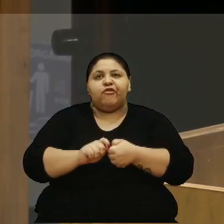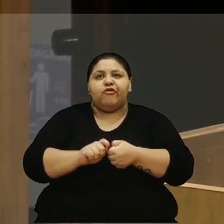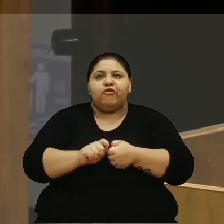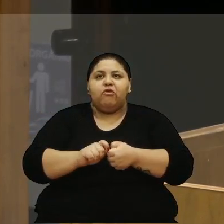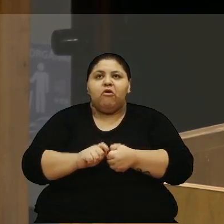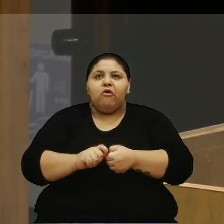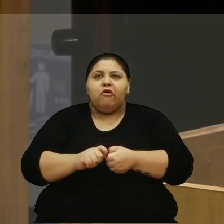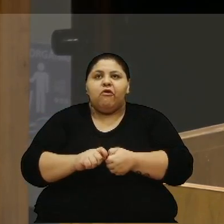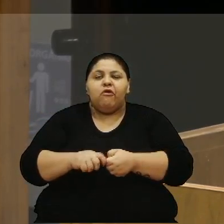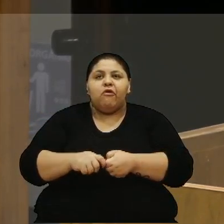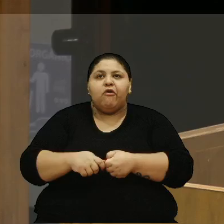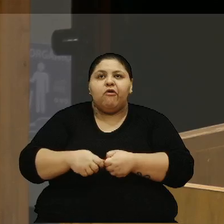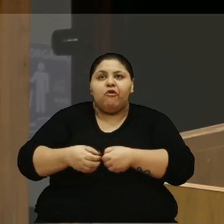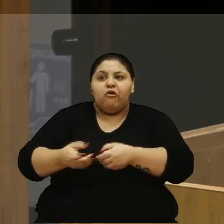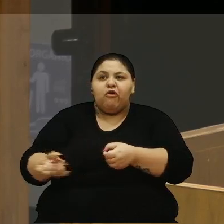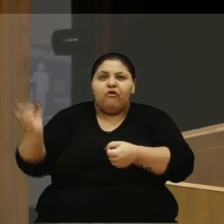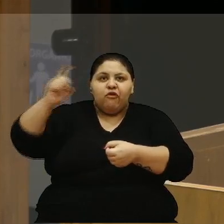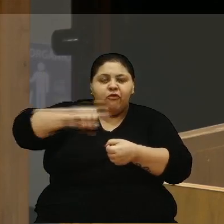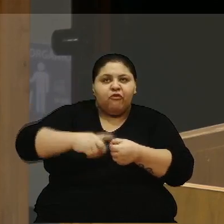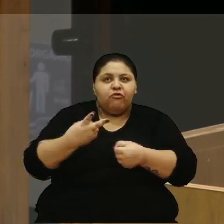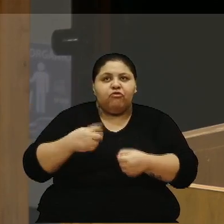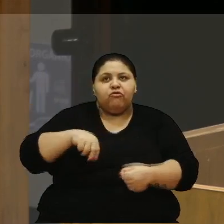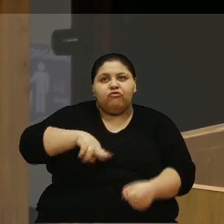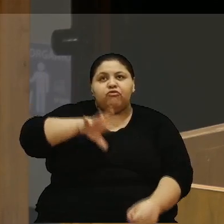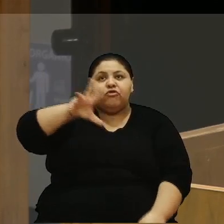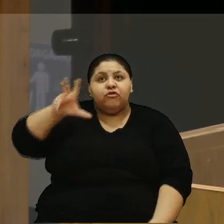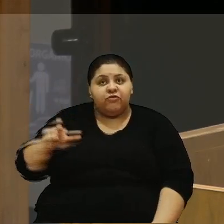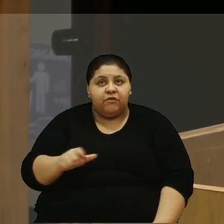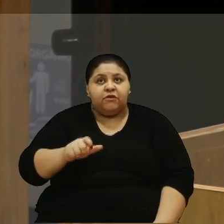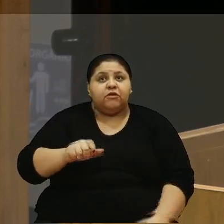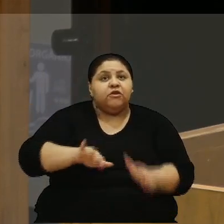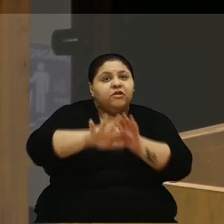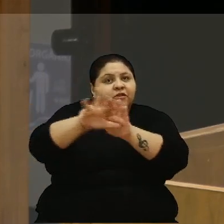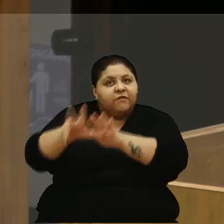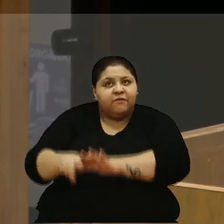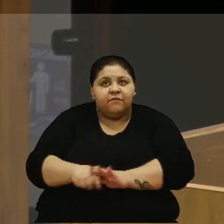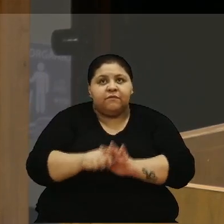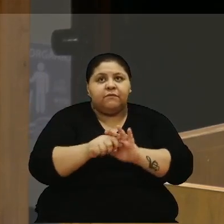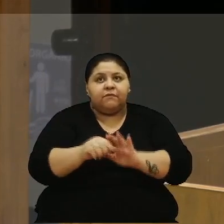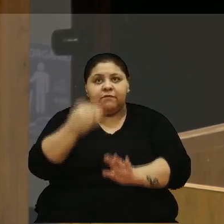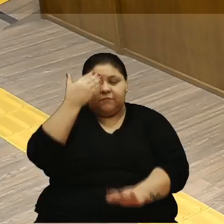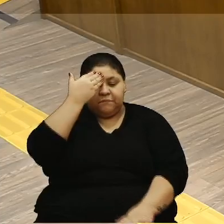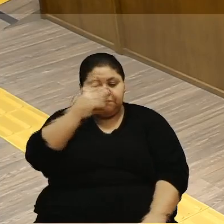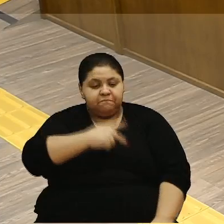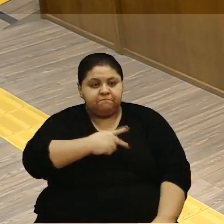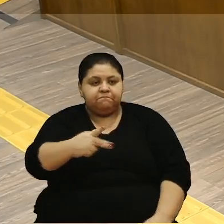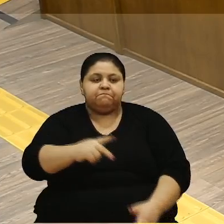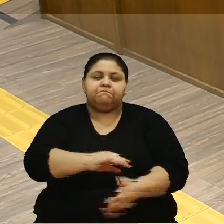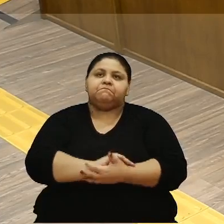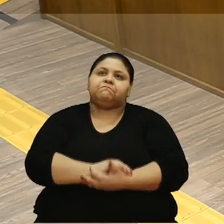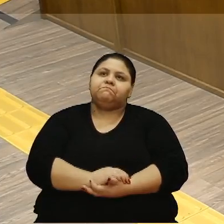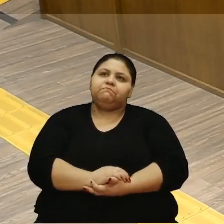achacador, devolver os 2,8 milhões roubados do erário. Obrigado, presidente.